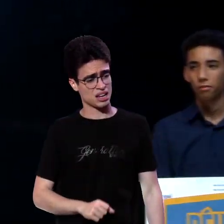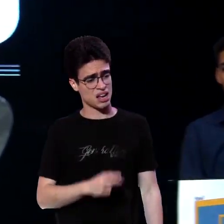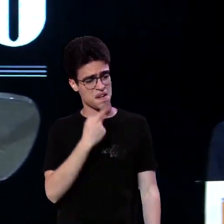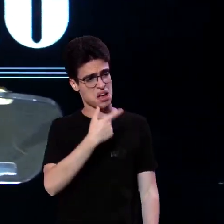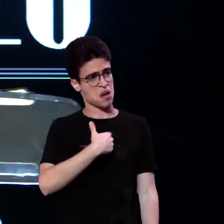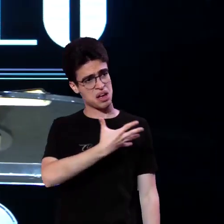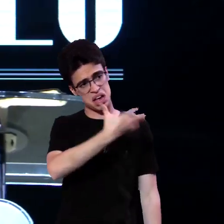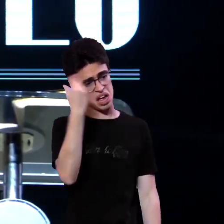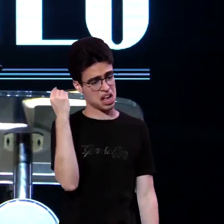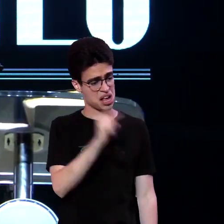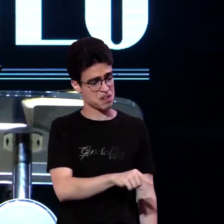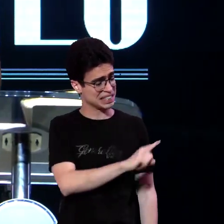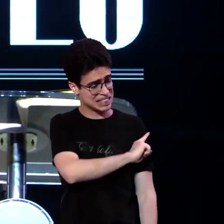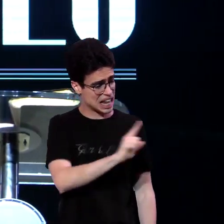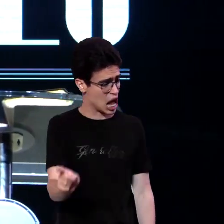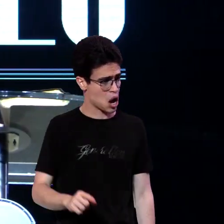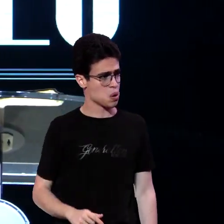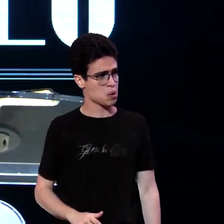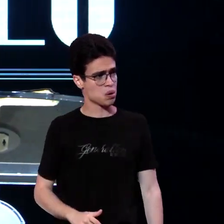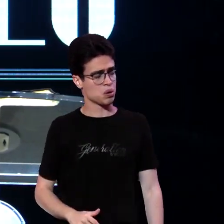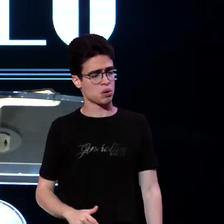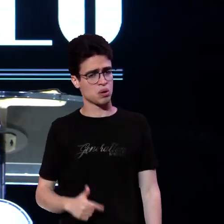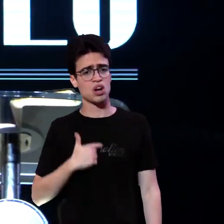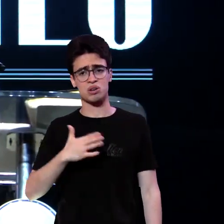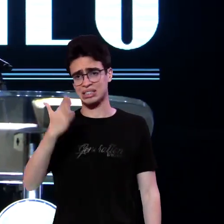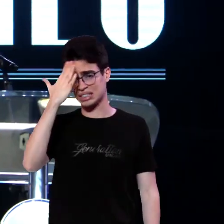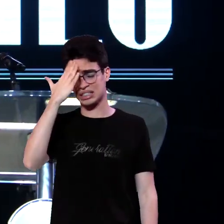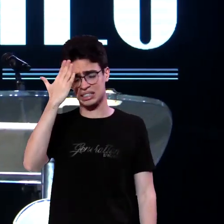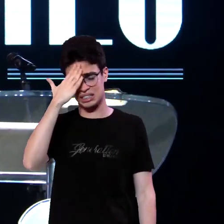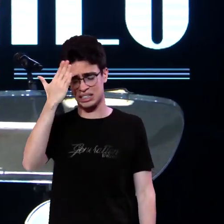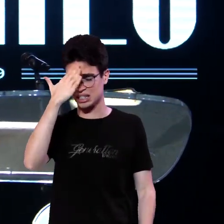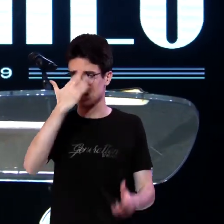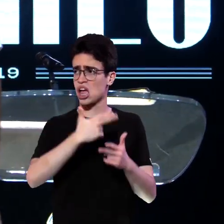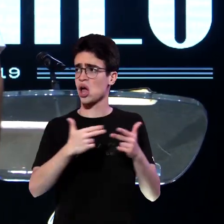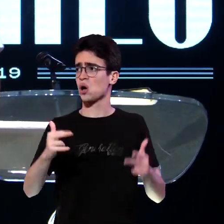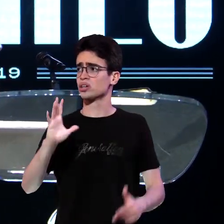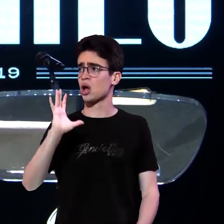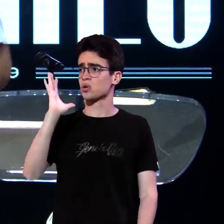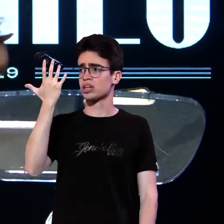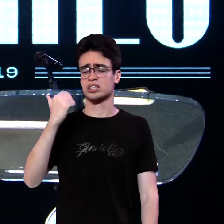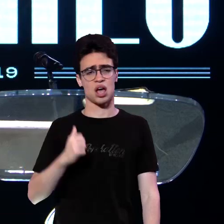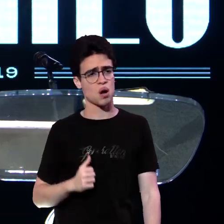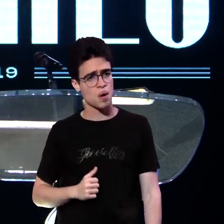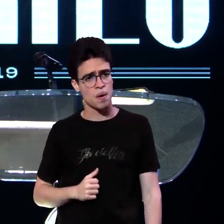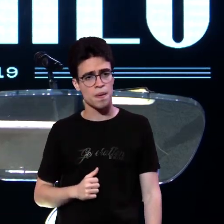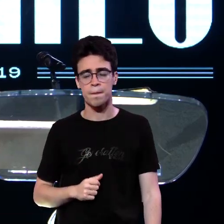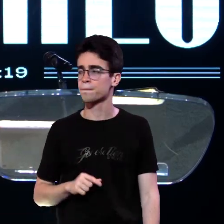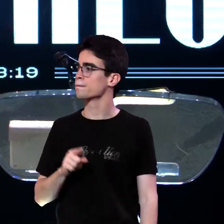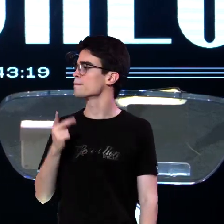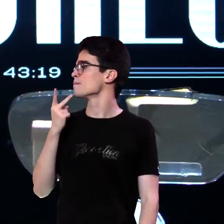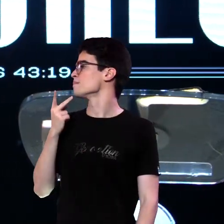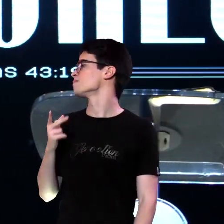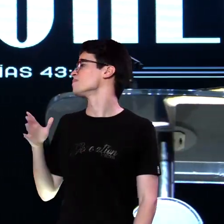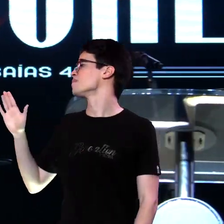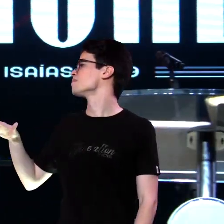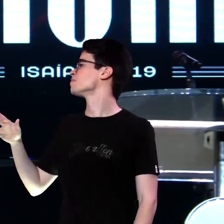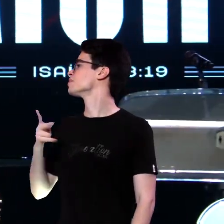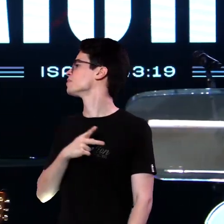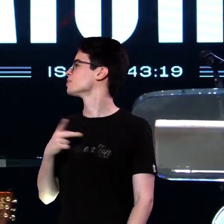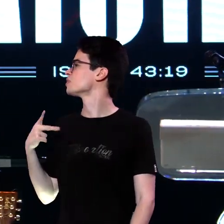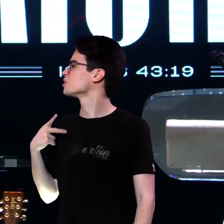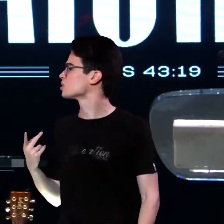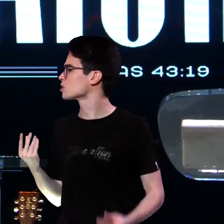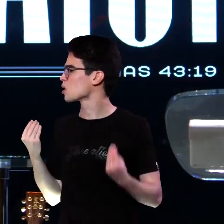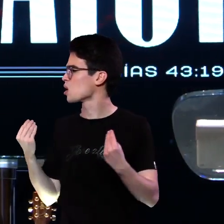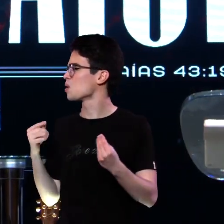te esqueci. Eu sei o que aconteceu na tua vida. Mas aí você fala: mas pastor, esse